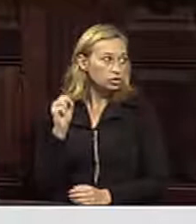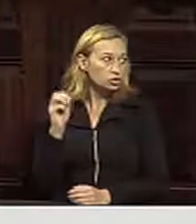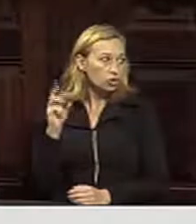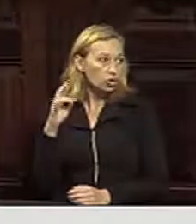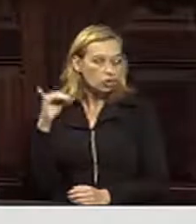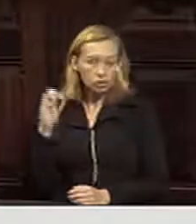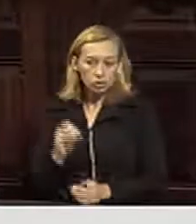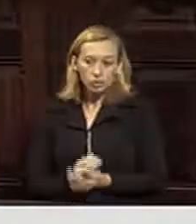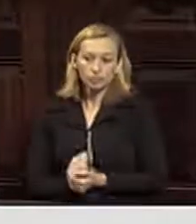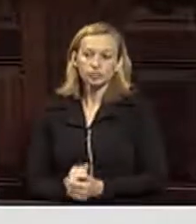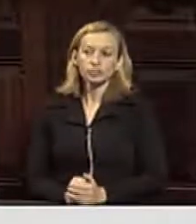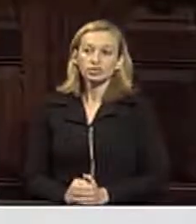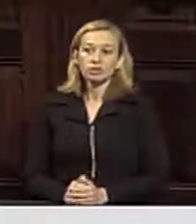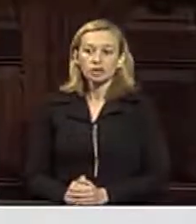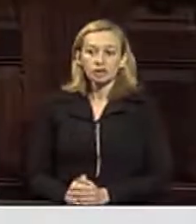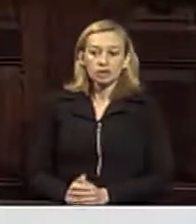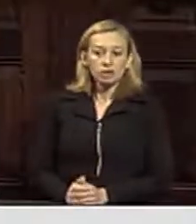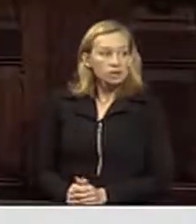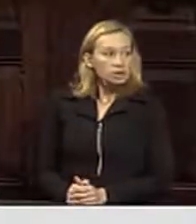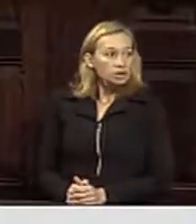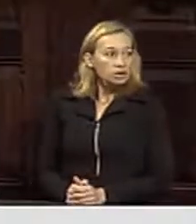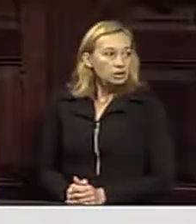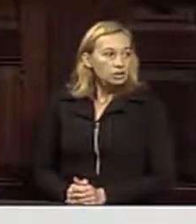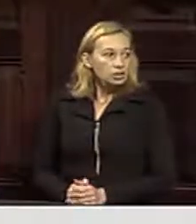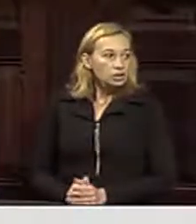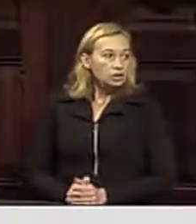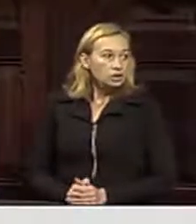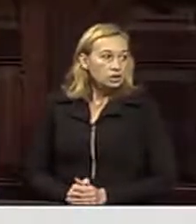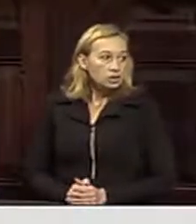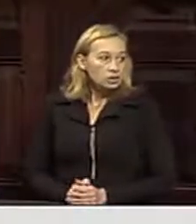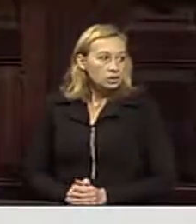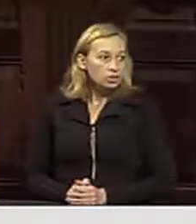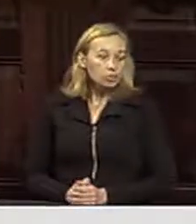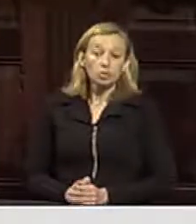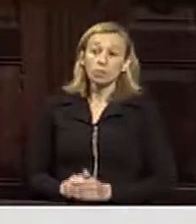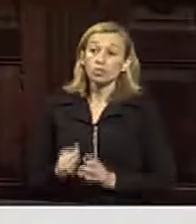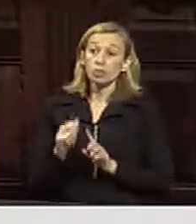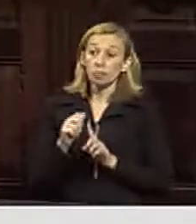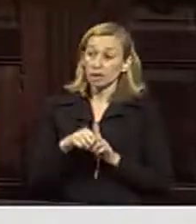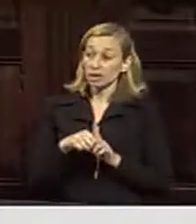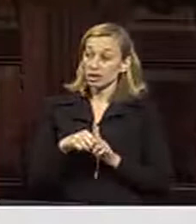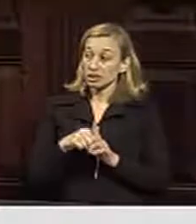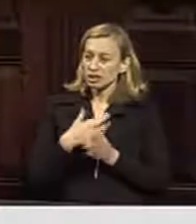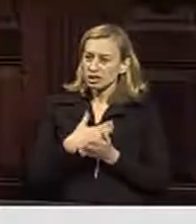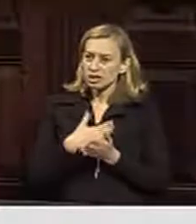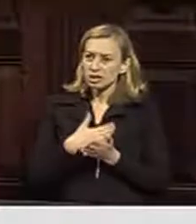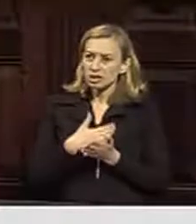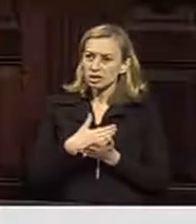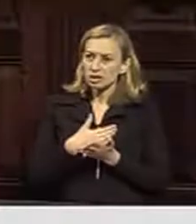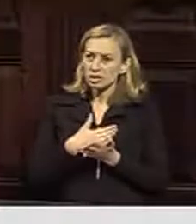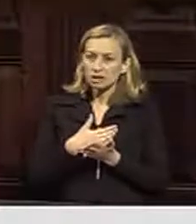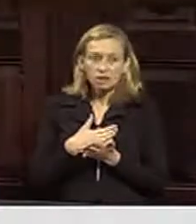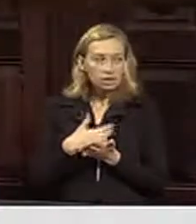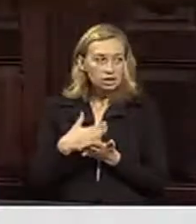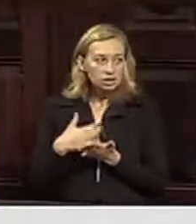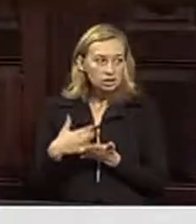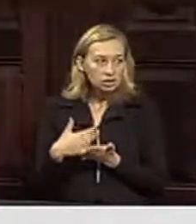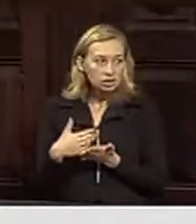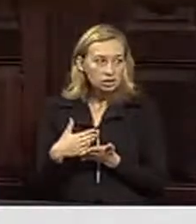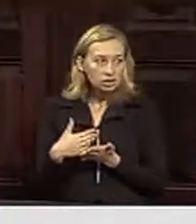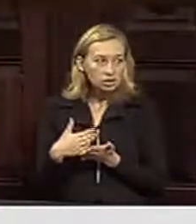aqui a satisfação de um mês que antecede, o mês que Nova Friburgo